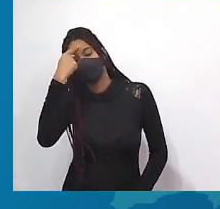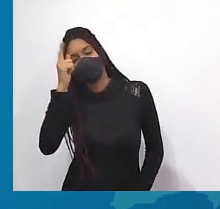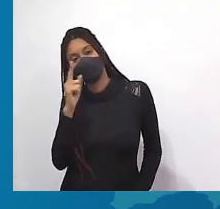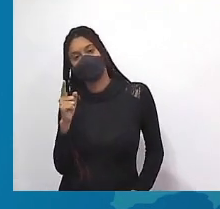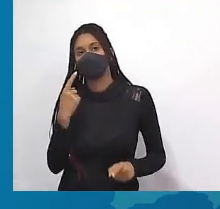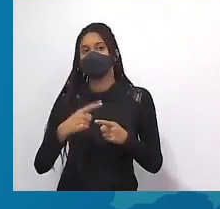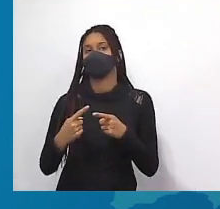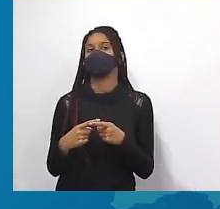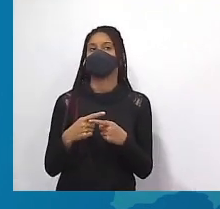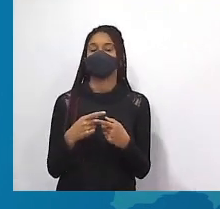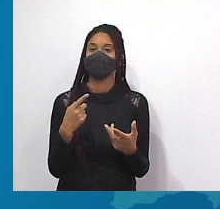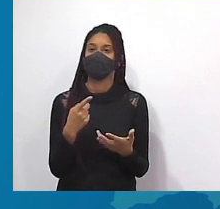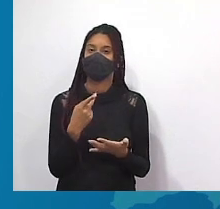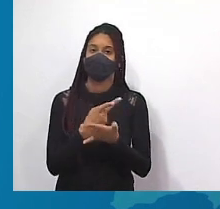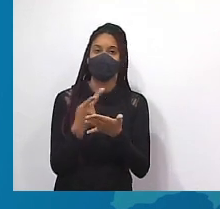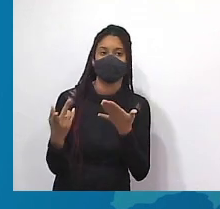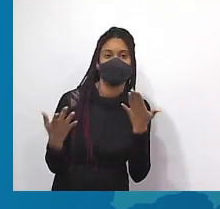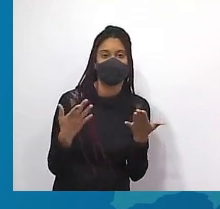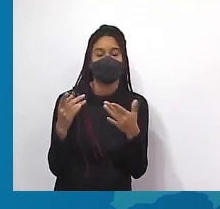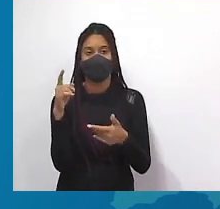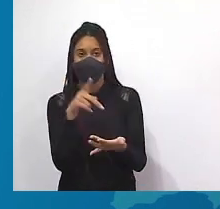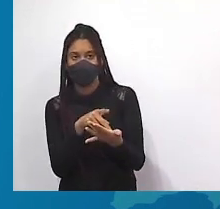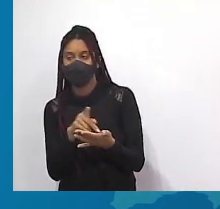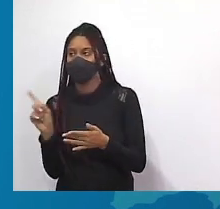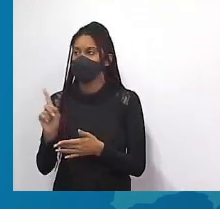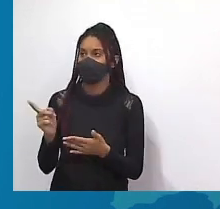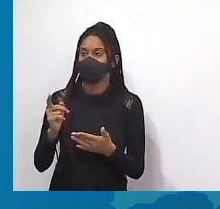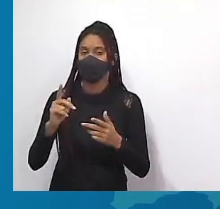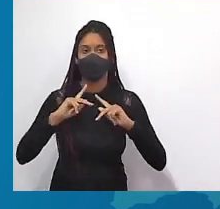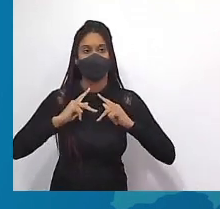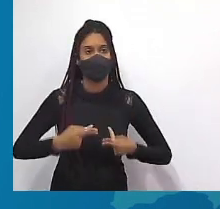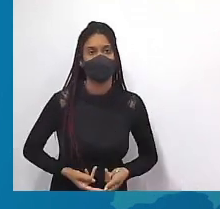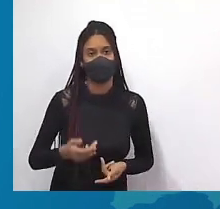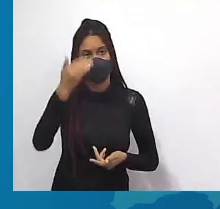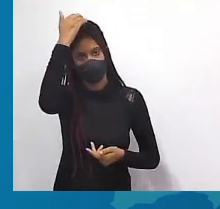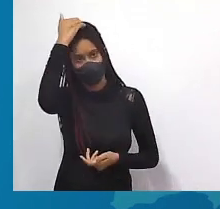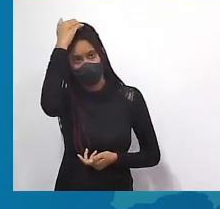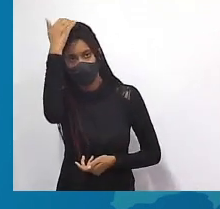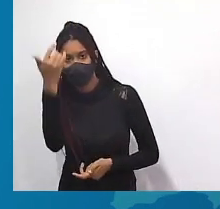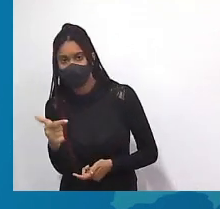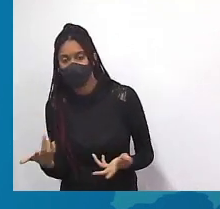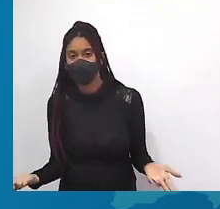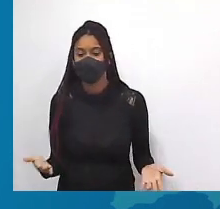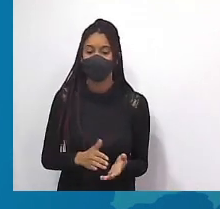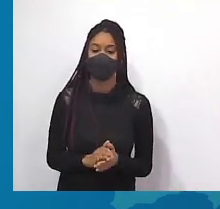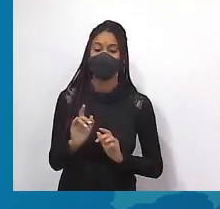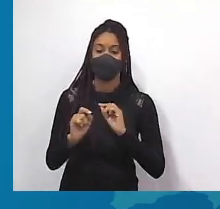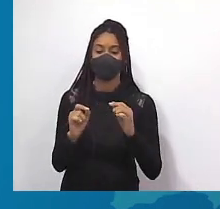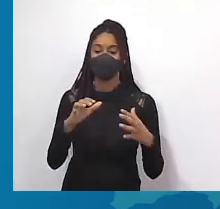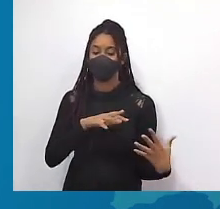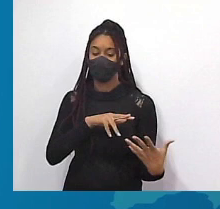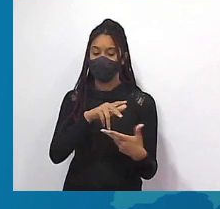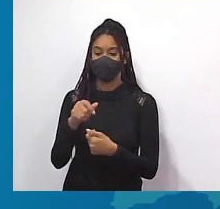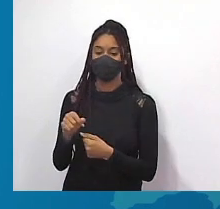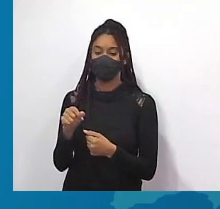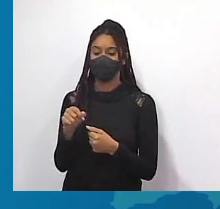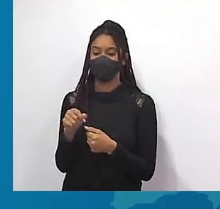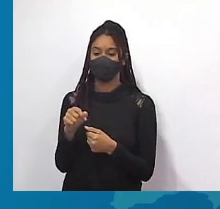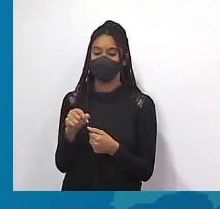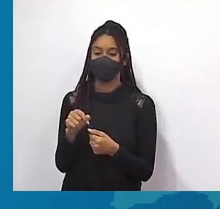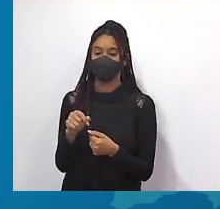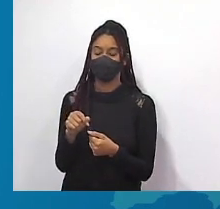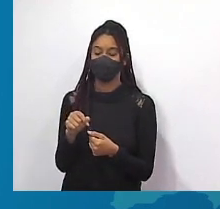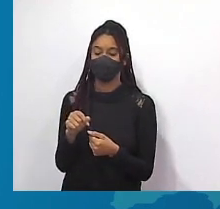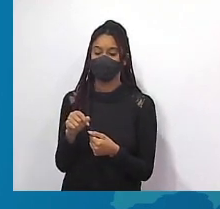aquecimento global é real ou não é. Tem culpa o homem ou não tem? Que é justamente o movimento de interglaciação do planeta